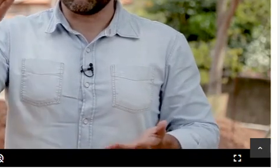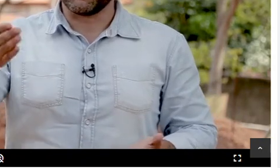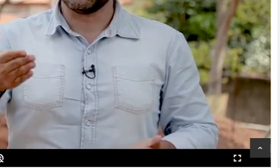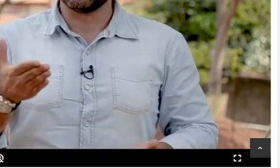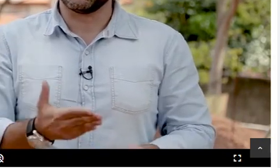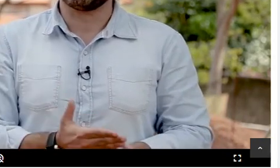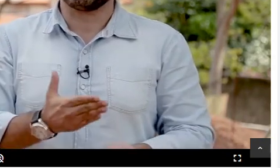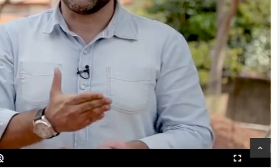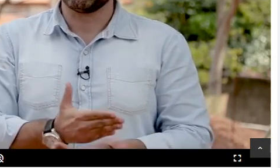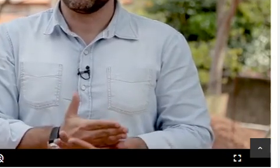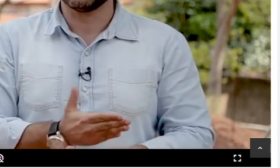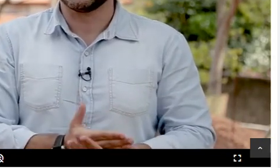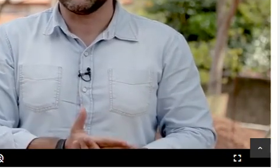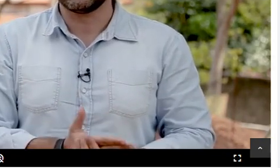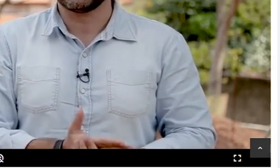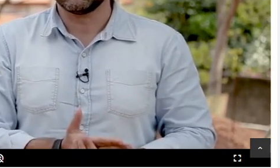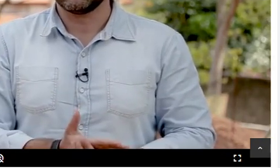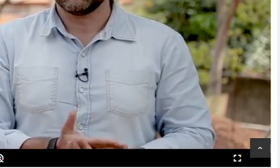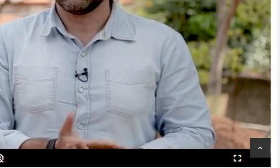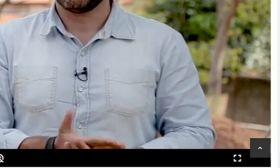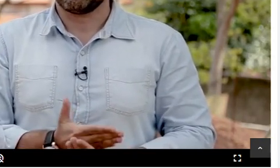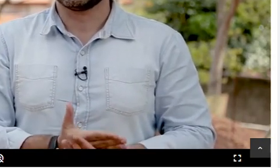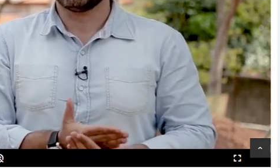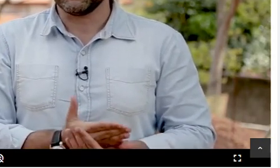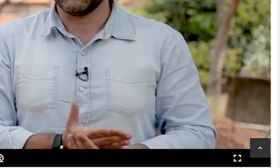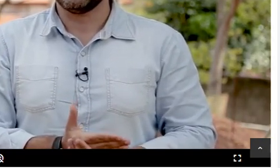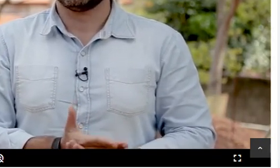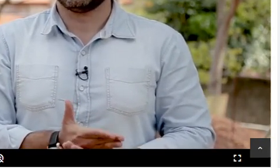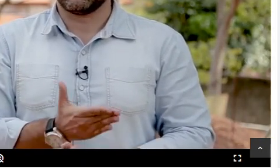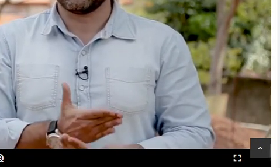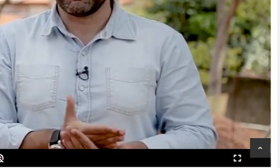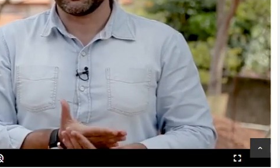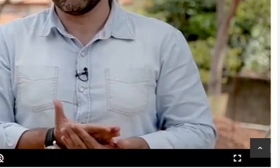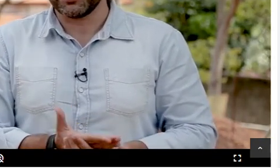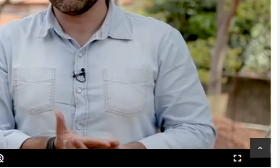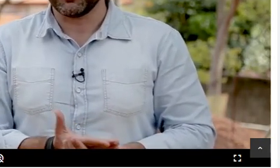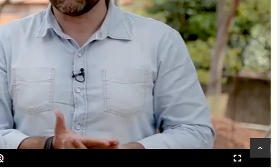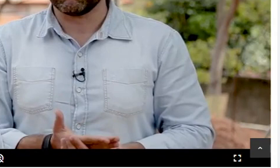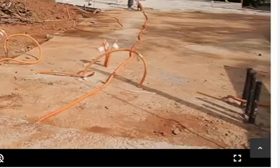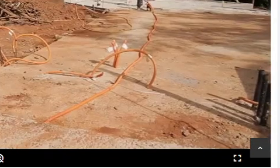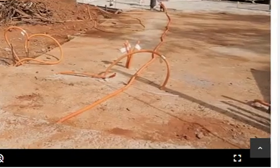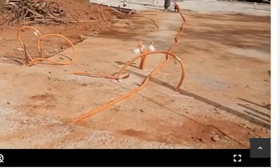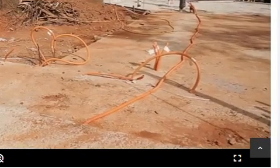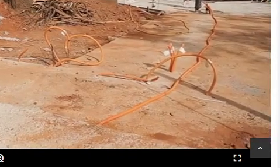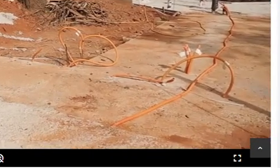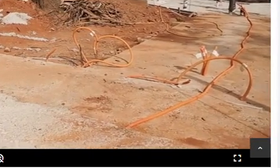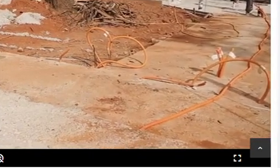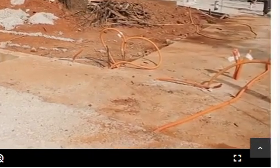O orçamento é preponderante para definir a viabilidade do empreendimento.